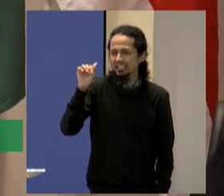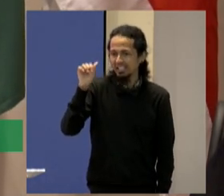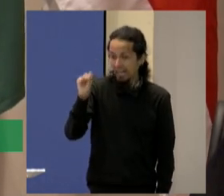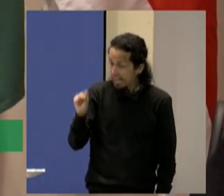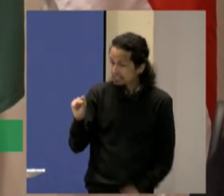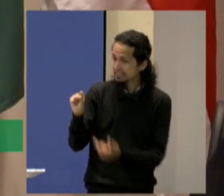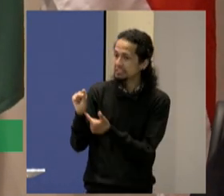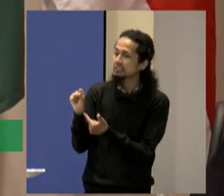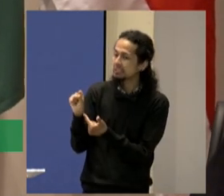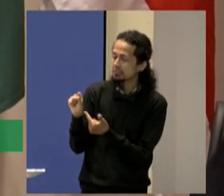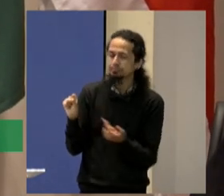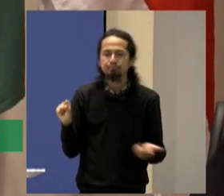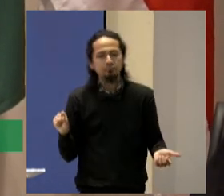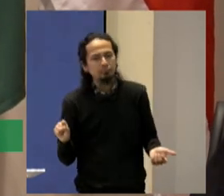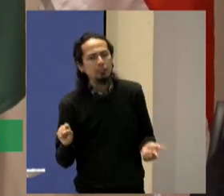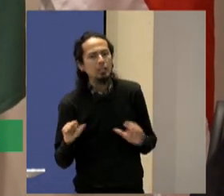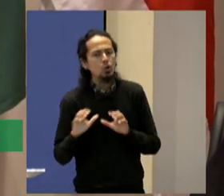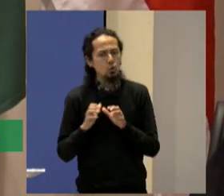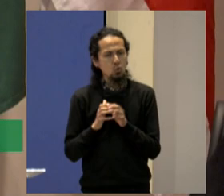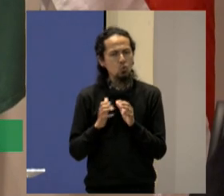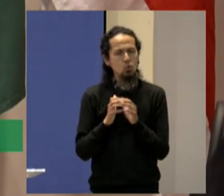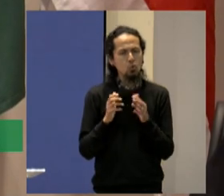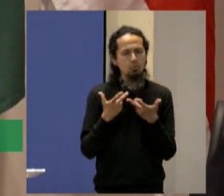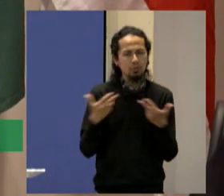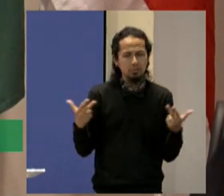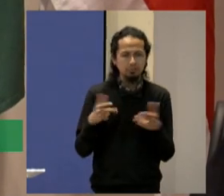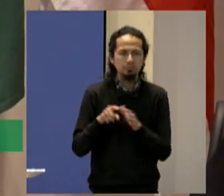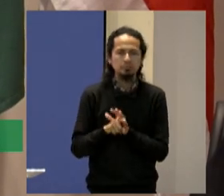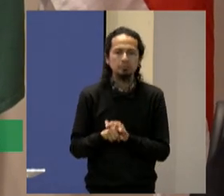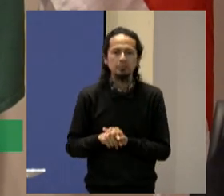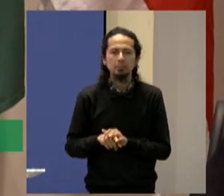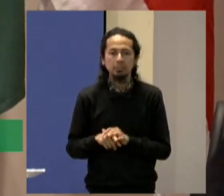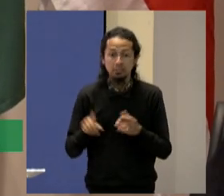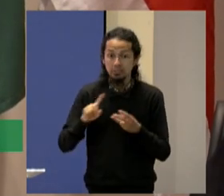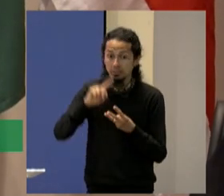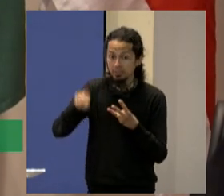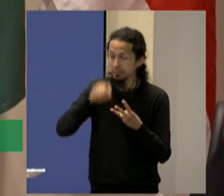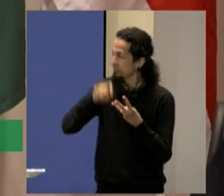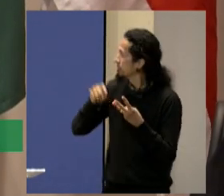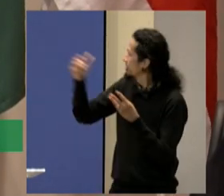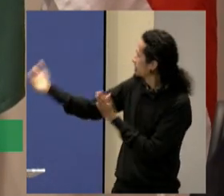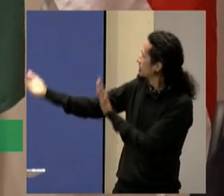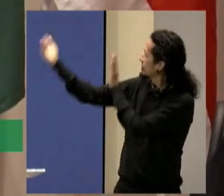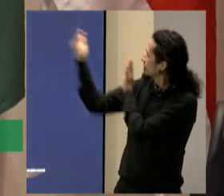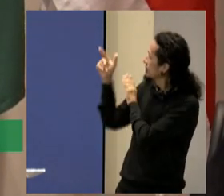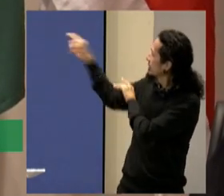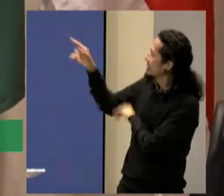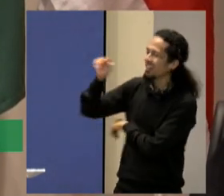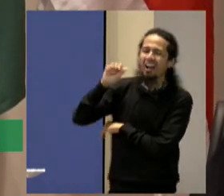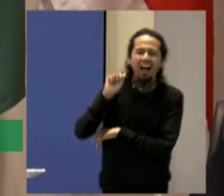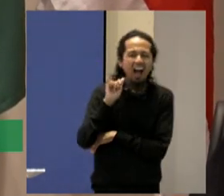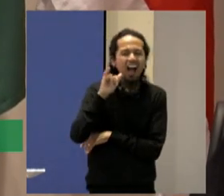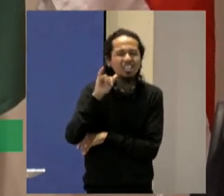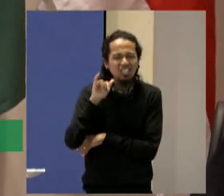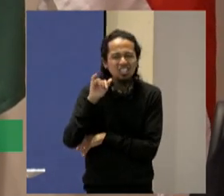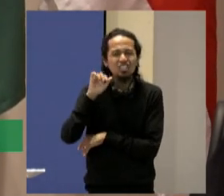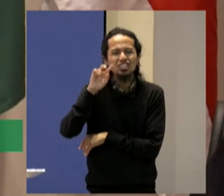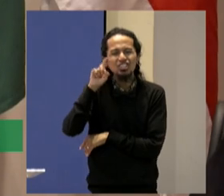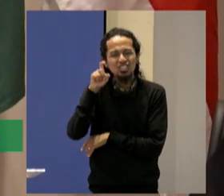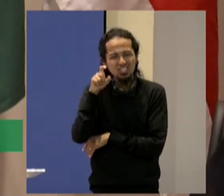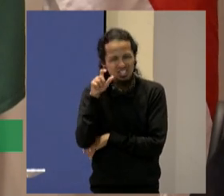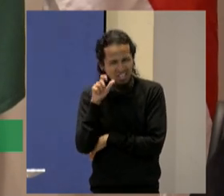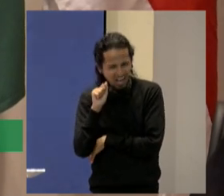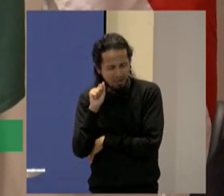também teve uma palestra com a Isha Gabriela, que é uma estudante travesti, que conta para a gente sobre